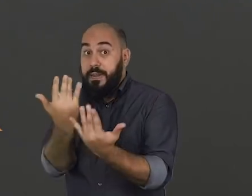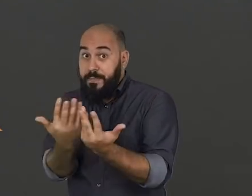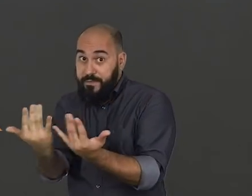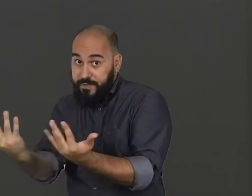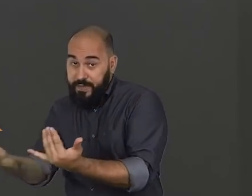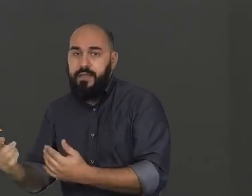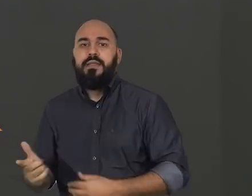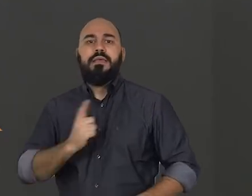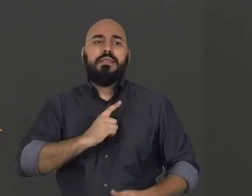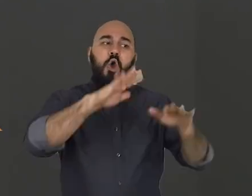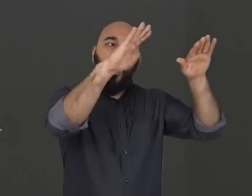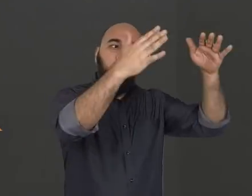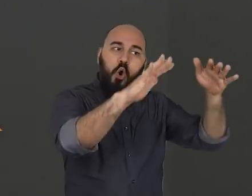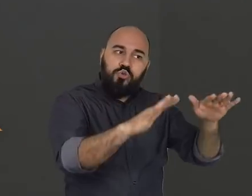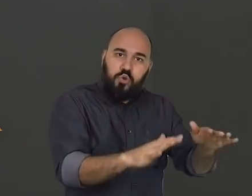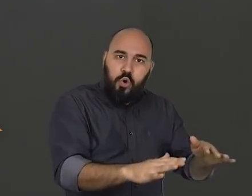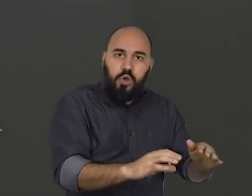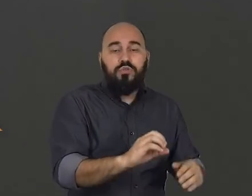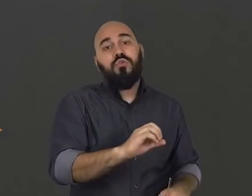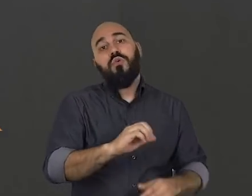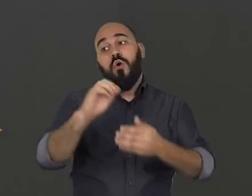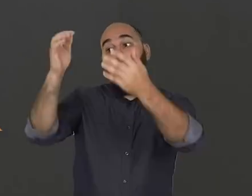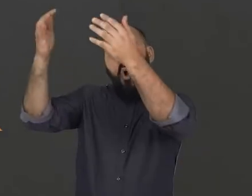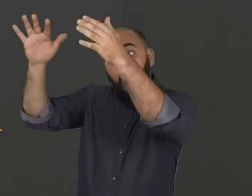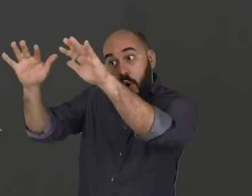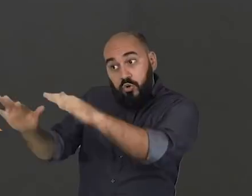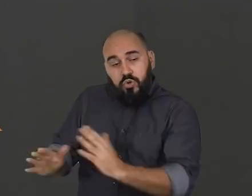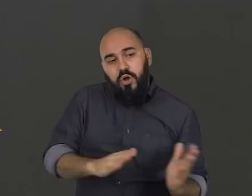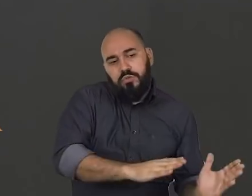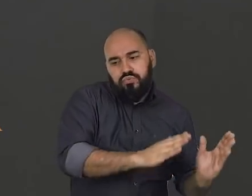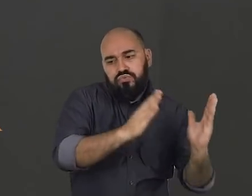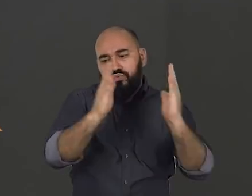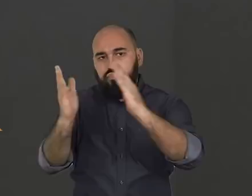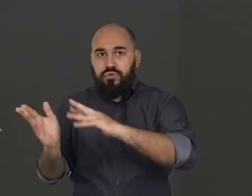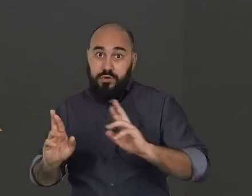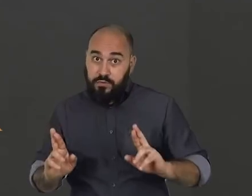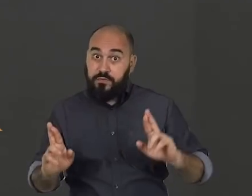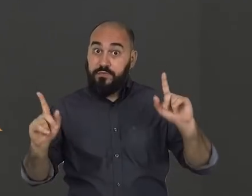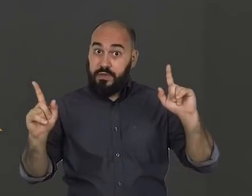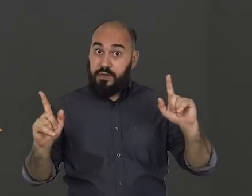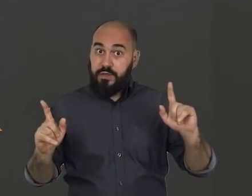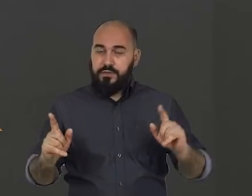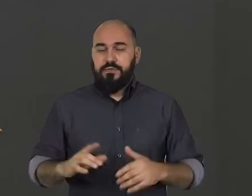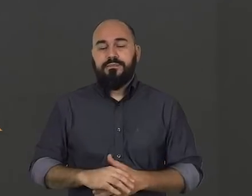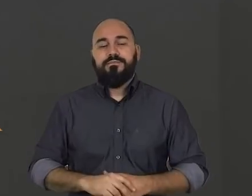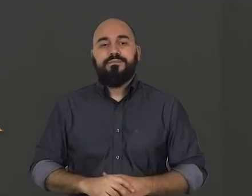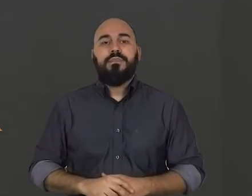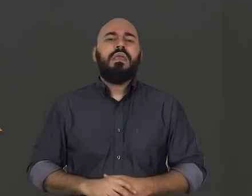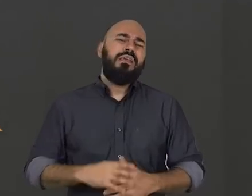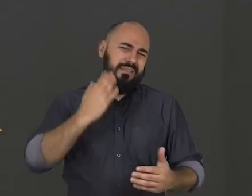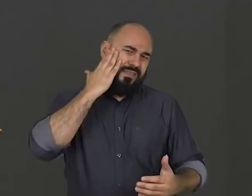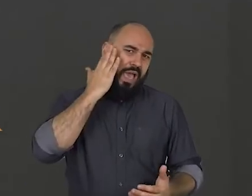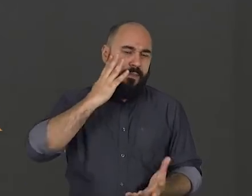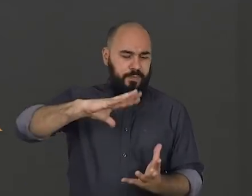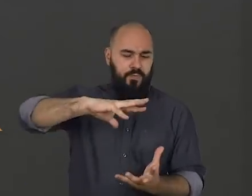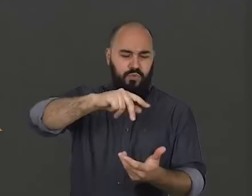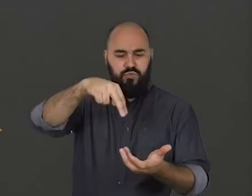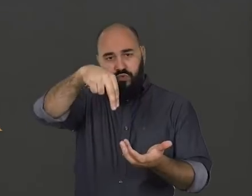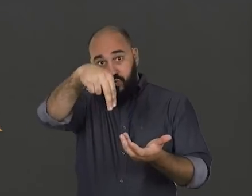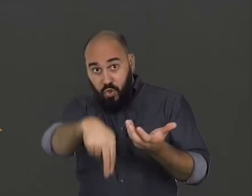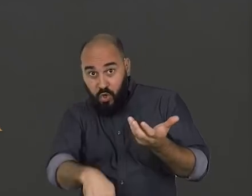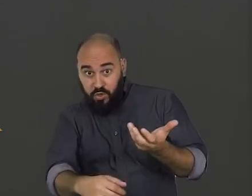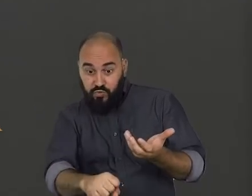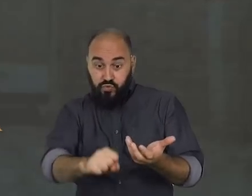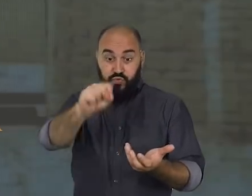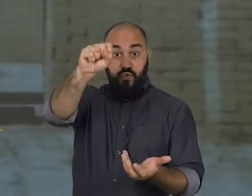no hemisfério sul e as nossas estações ocorrem em meses diferentes das do hemisfério norte, precisamos levar isto em